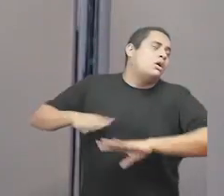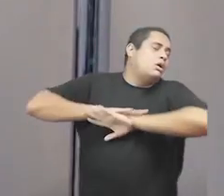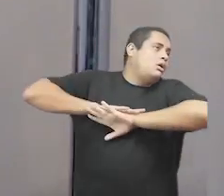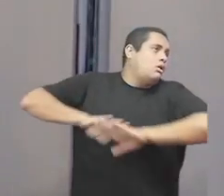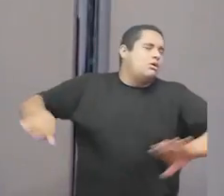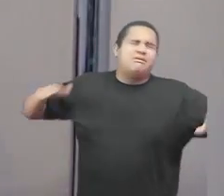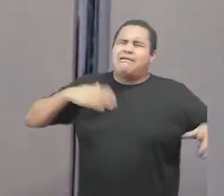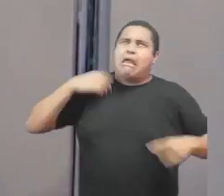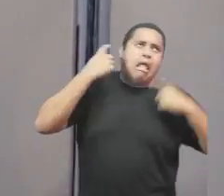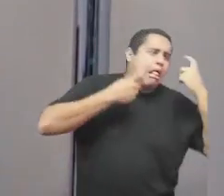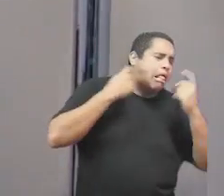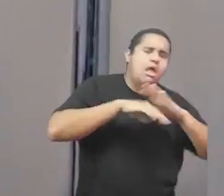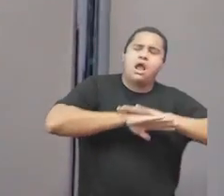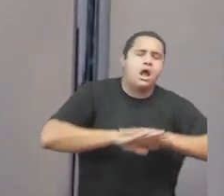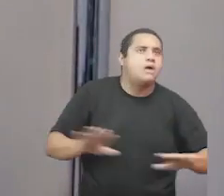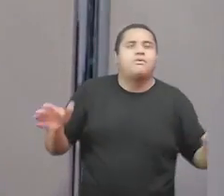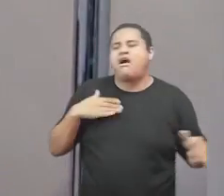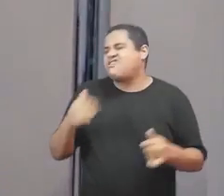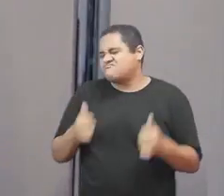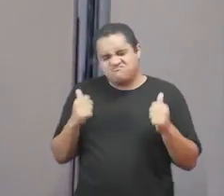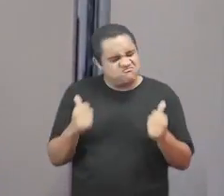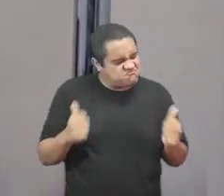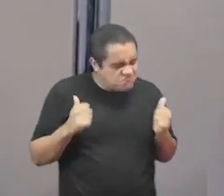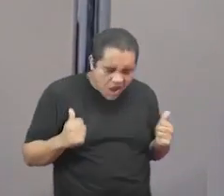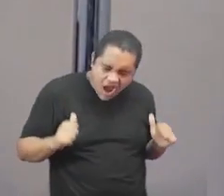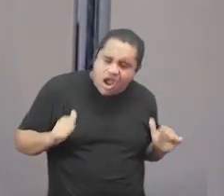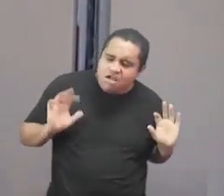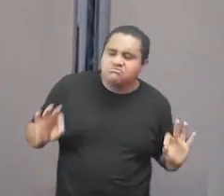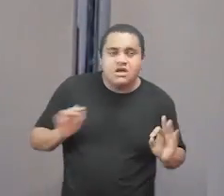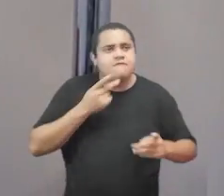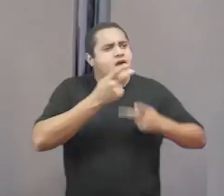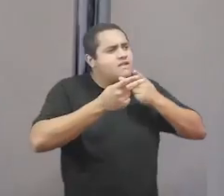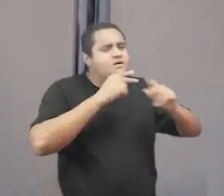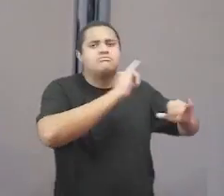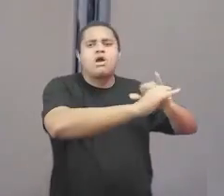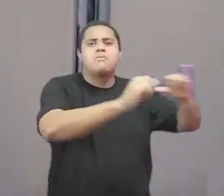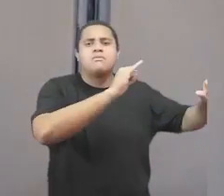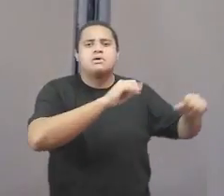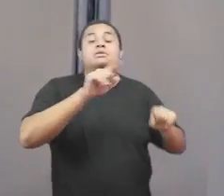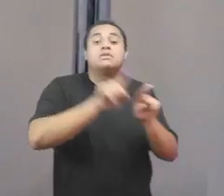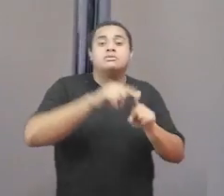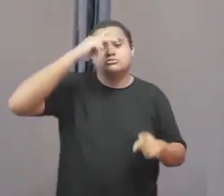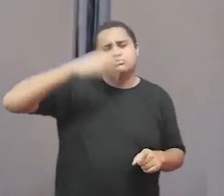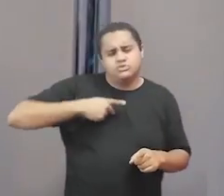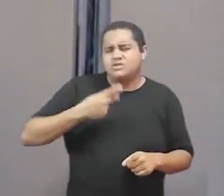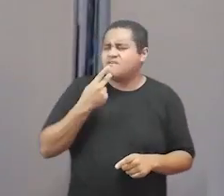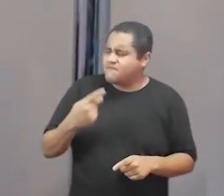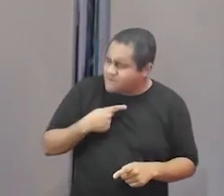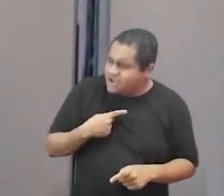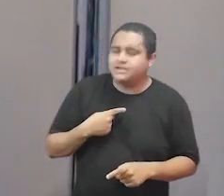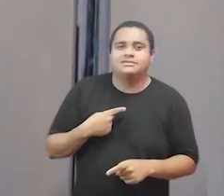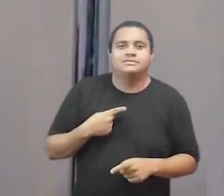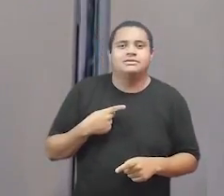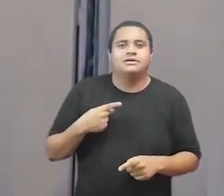aquilo, vixe, puta perreio, agora eu tô bem demais. Cara, eu repetia isso, falava pras pessoas, falava pra mim durante muitos